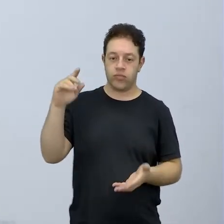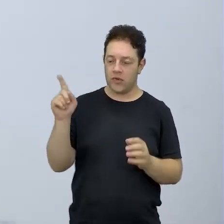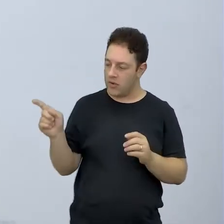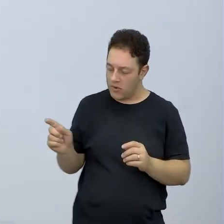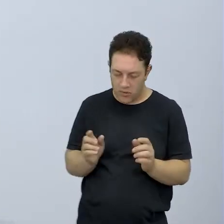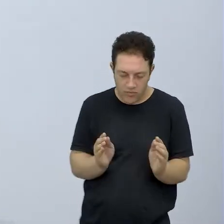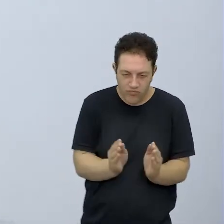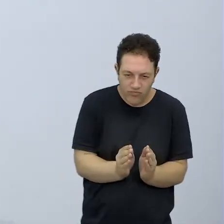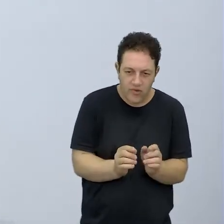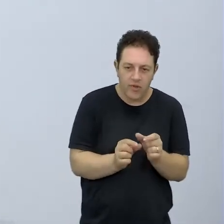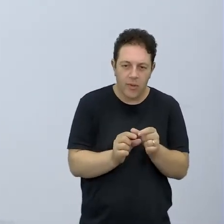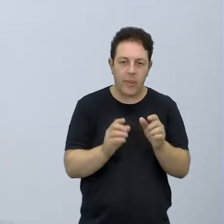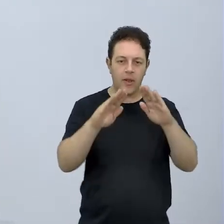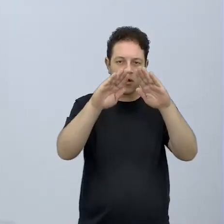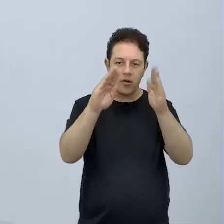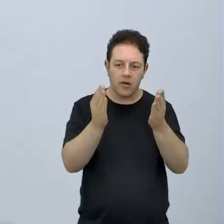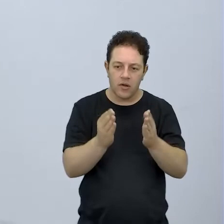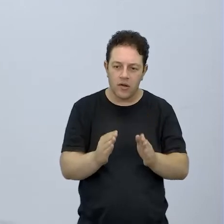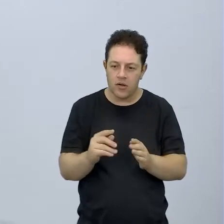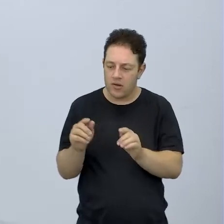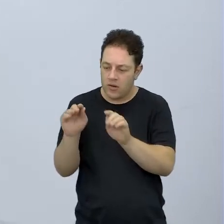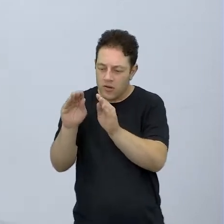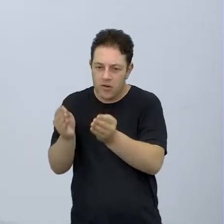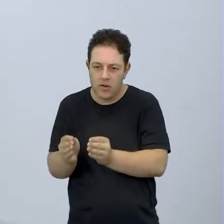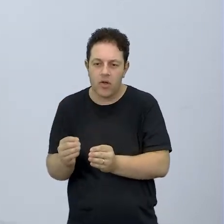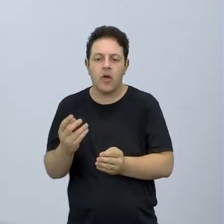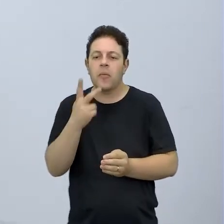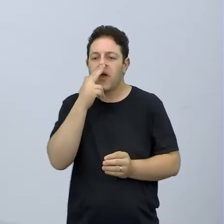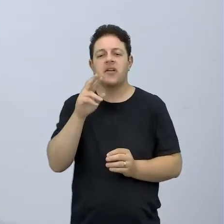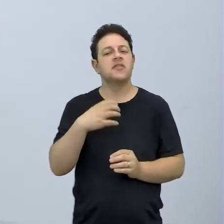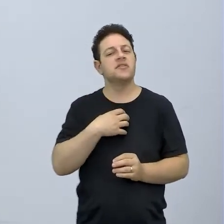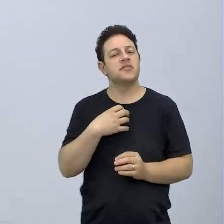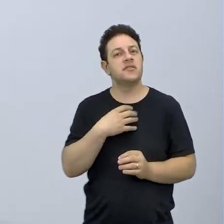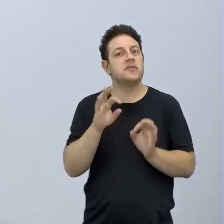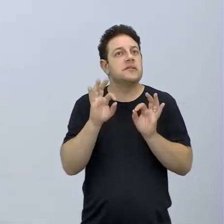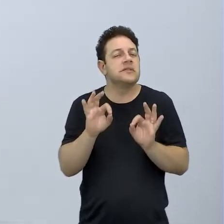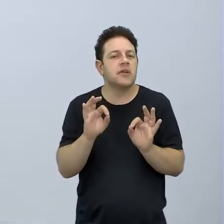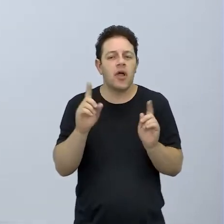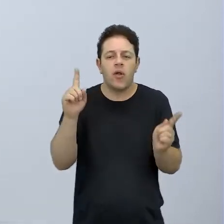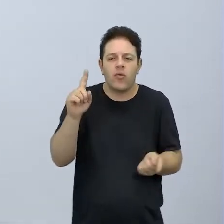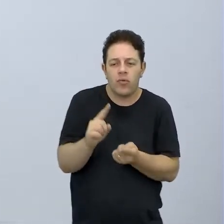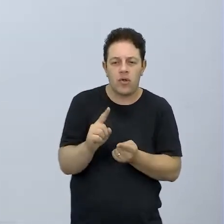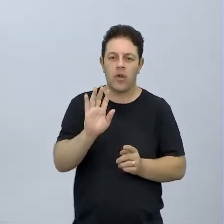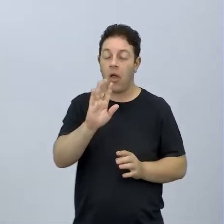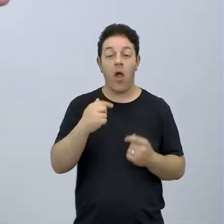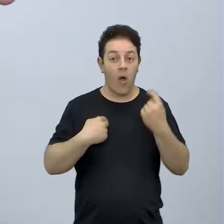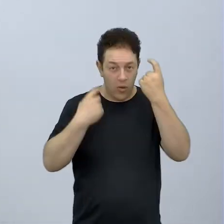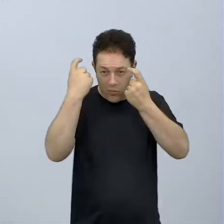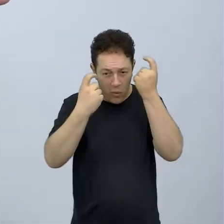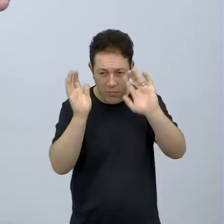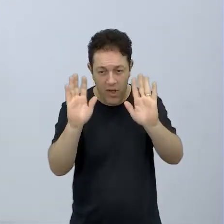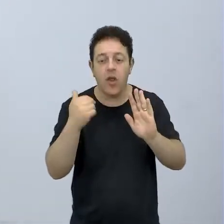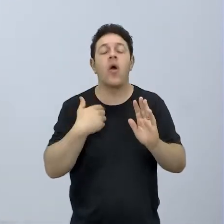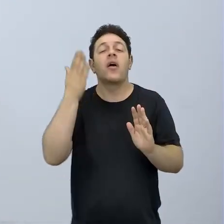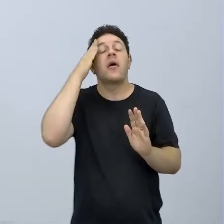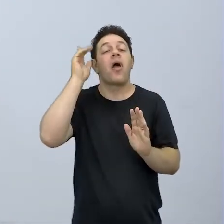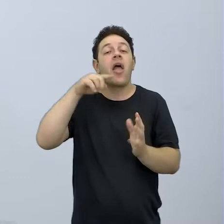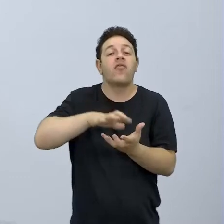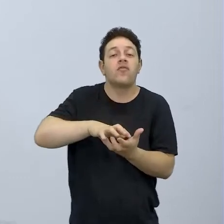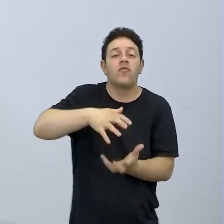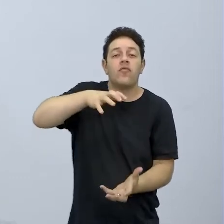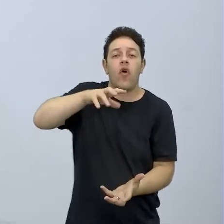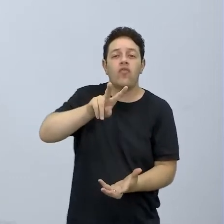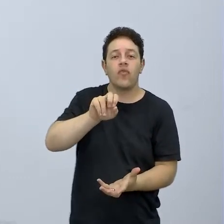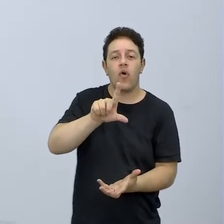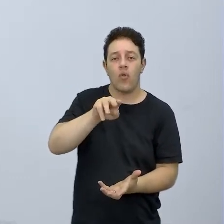em consideração também para necessariamente uma redução. Eu não estou muito preocupado com isso, estou preocupado com o volume mesmo.